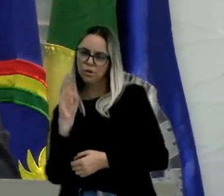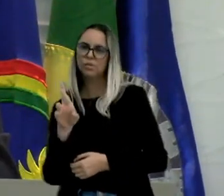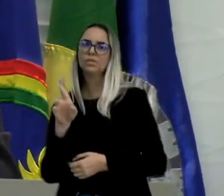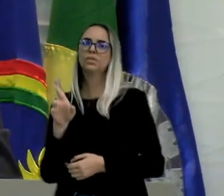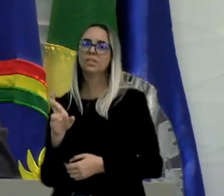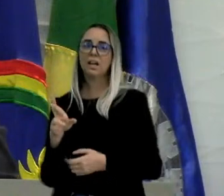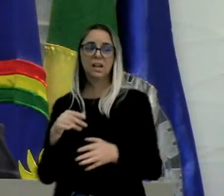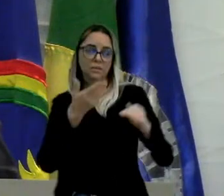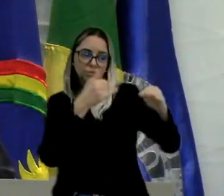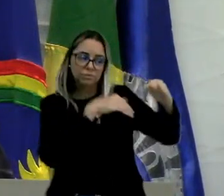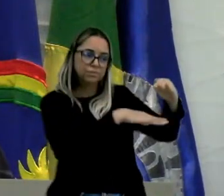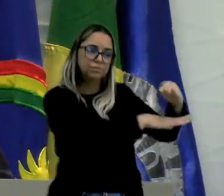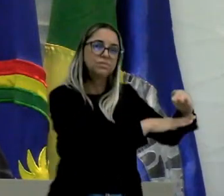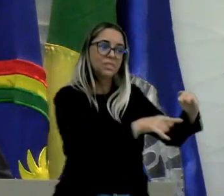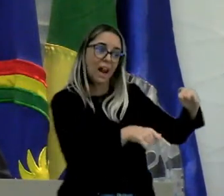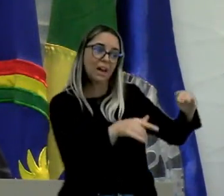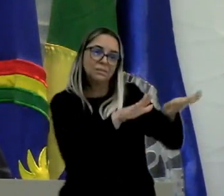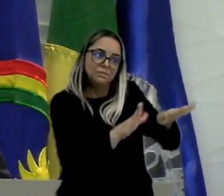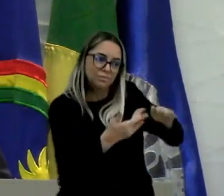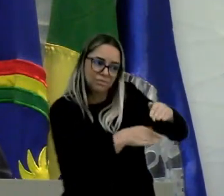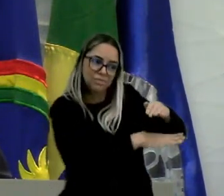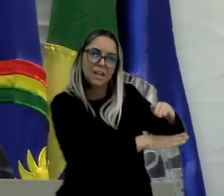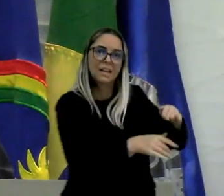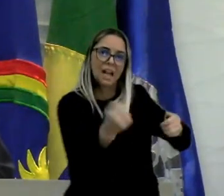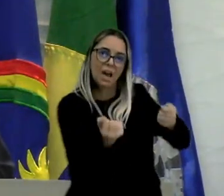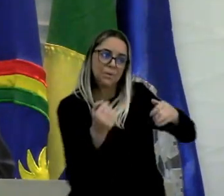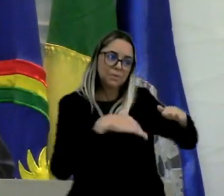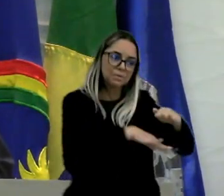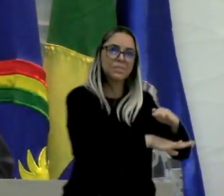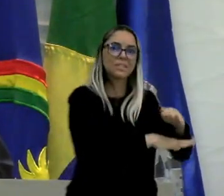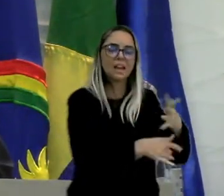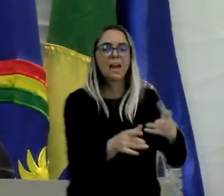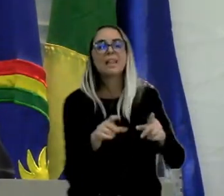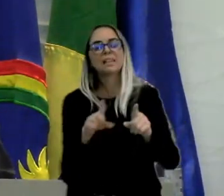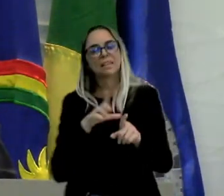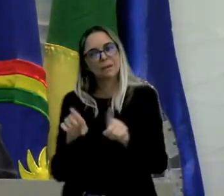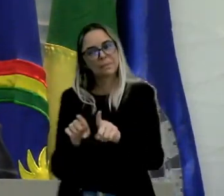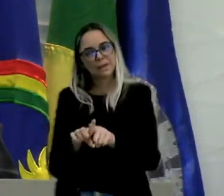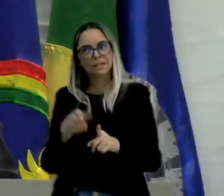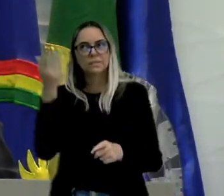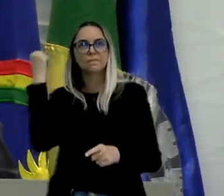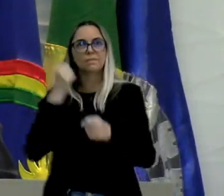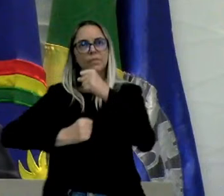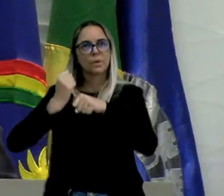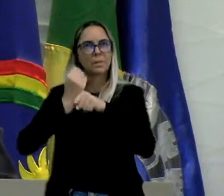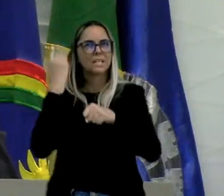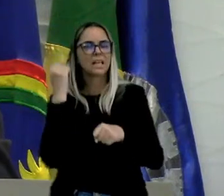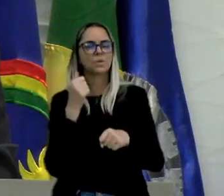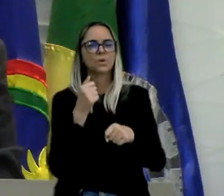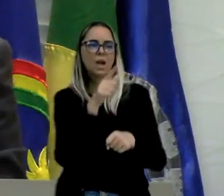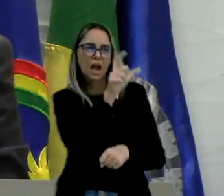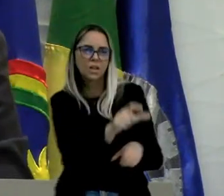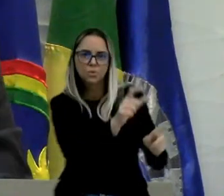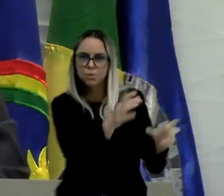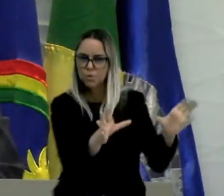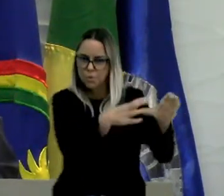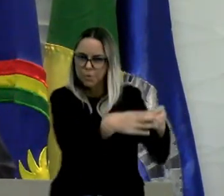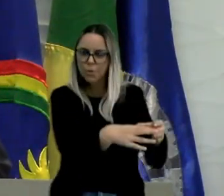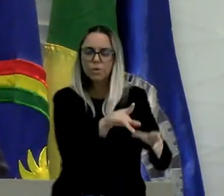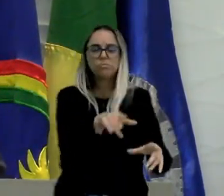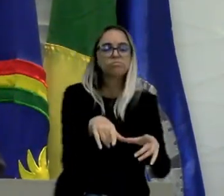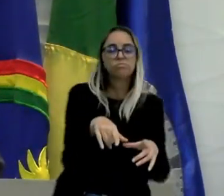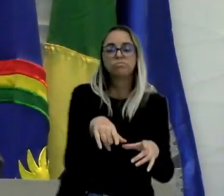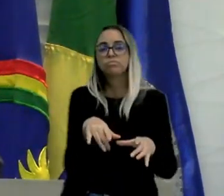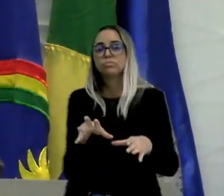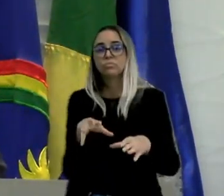não ver a quantidade de trator espalhada no município a aração de terra que teve o ano passado que eles fizeram e até agora não conseguiram Honrar o